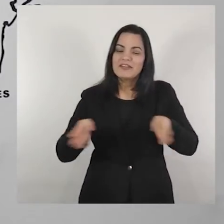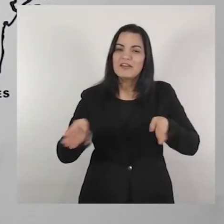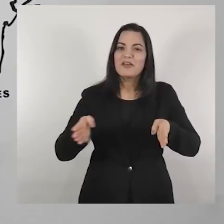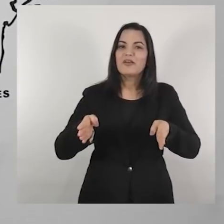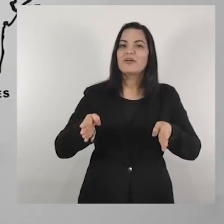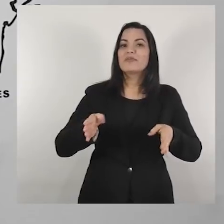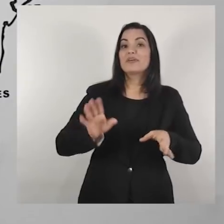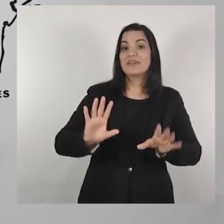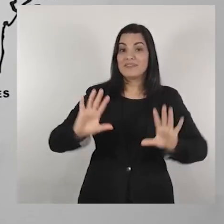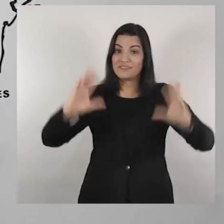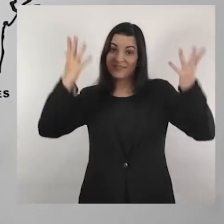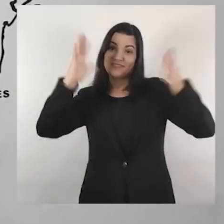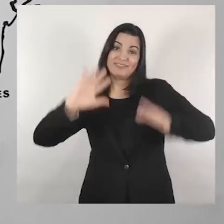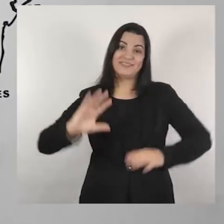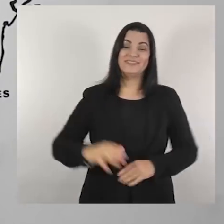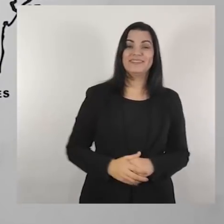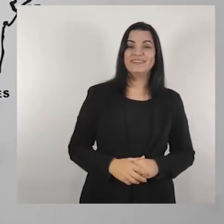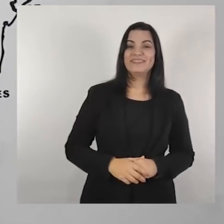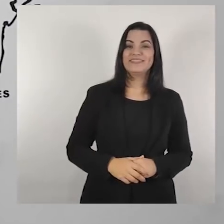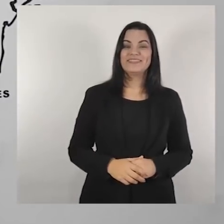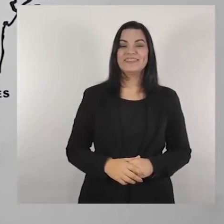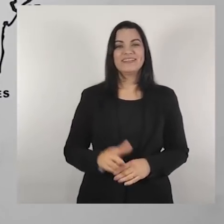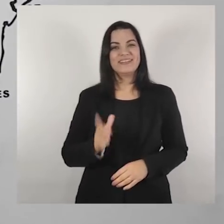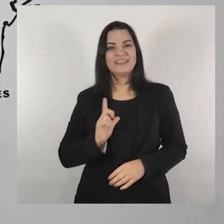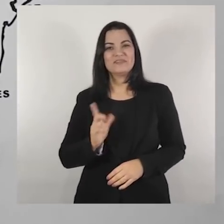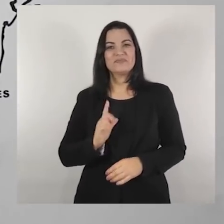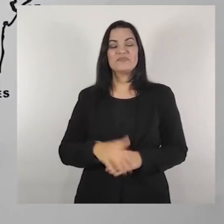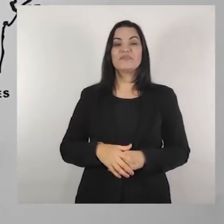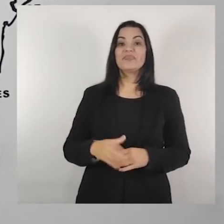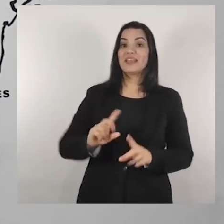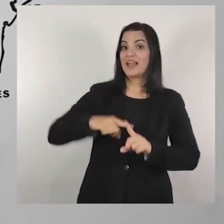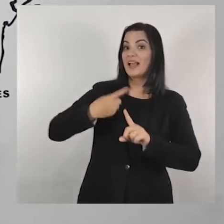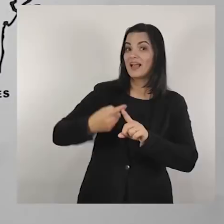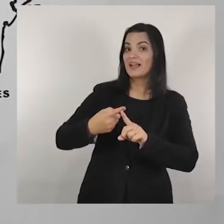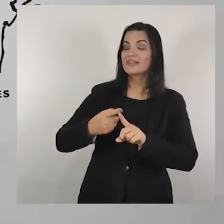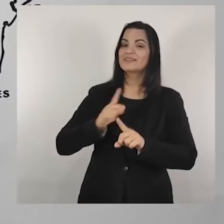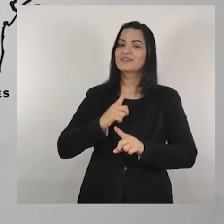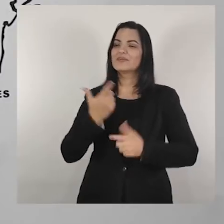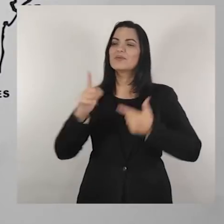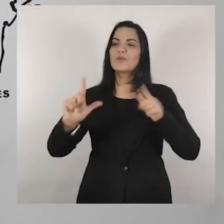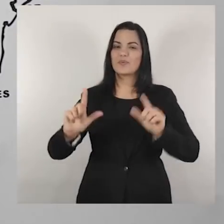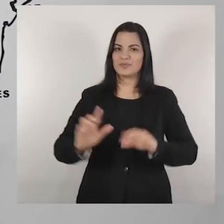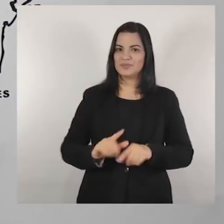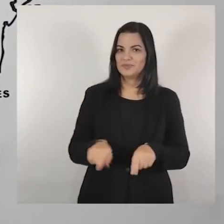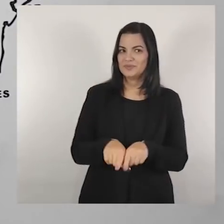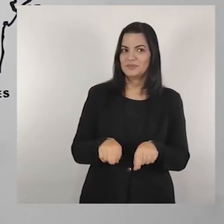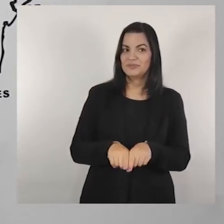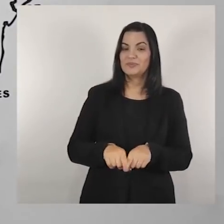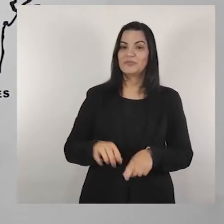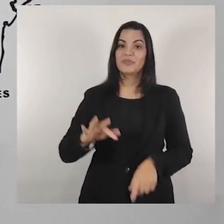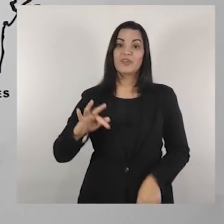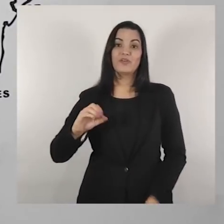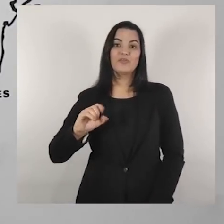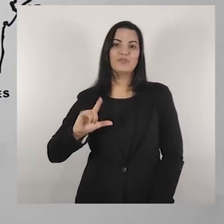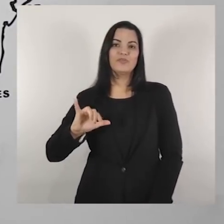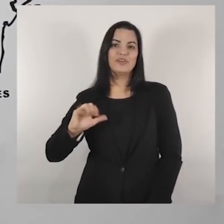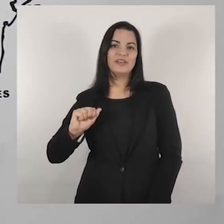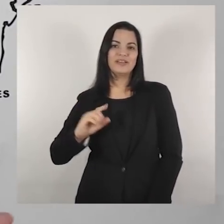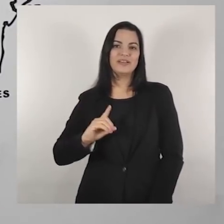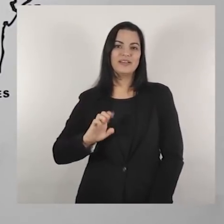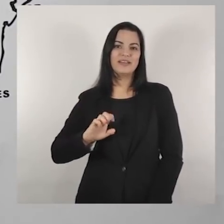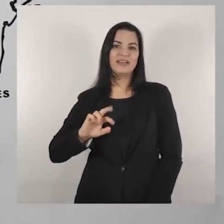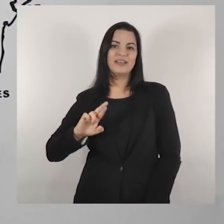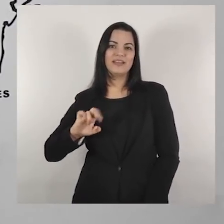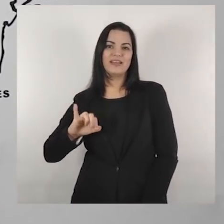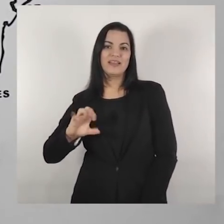essas festas elas estão acontecendo. Além dessas, tem outras aqui que eu vou te falar o nome, ó. Nós temos a Folia de